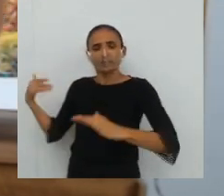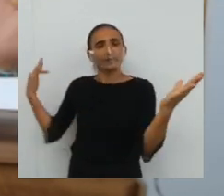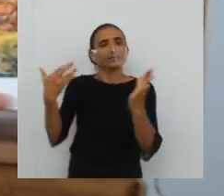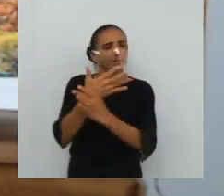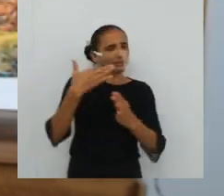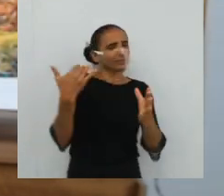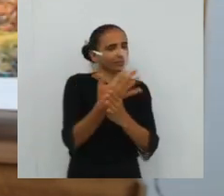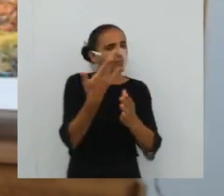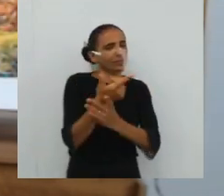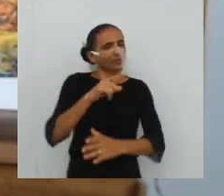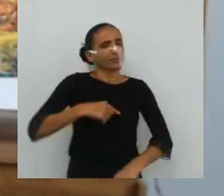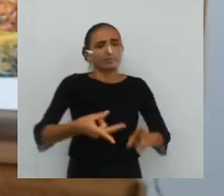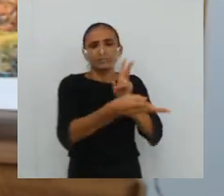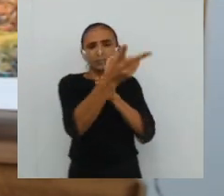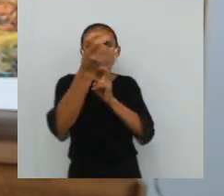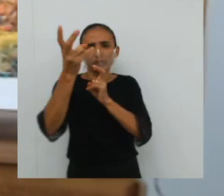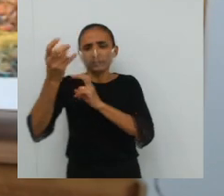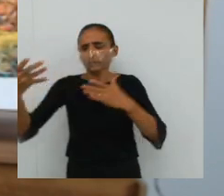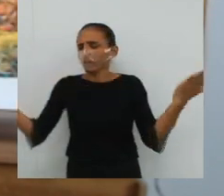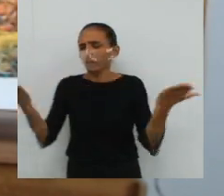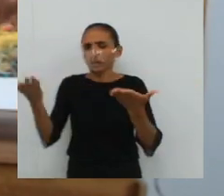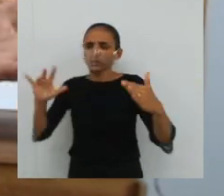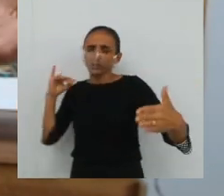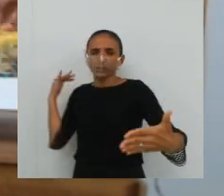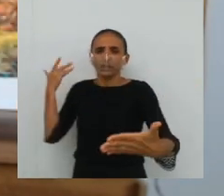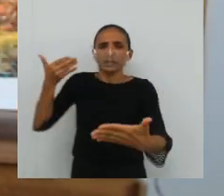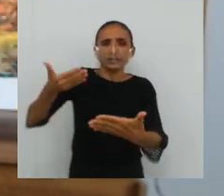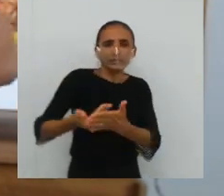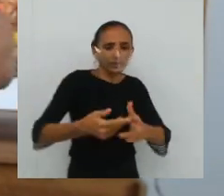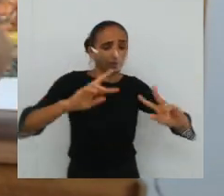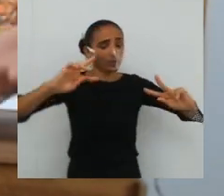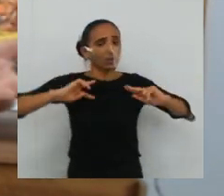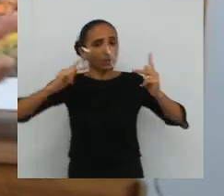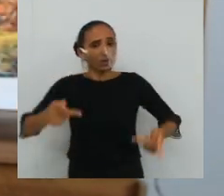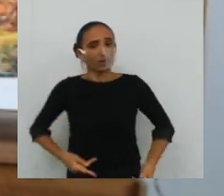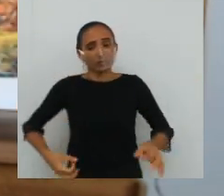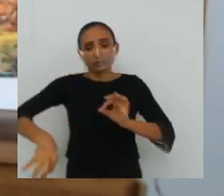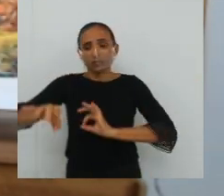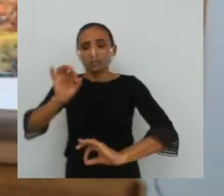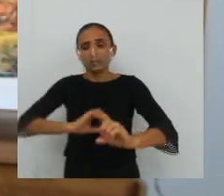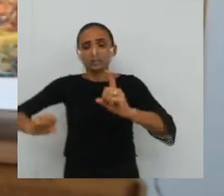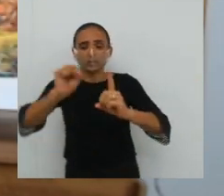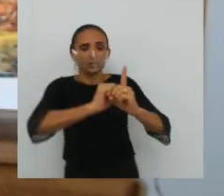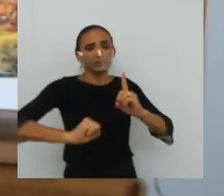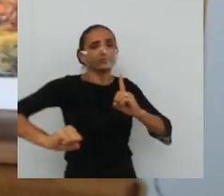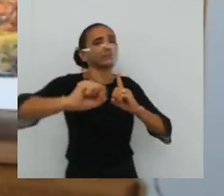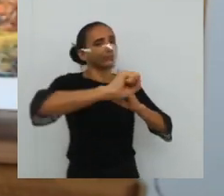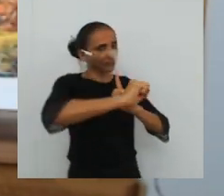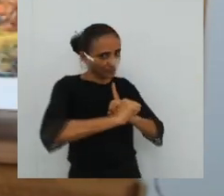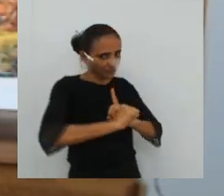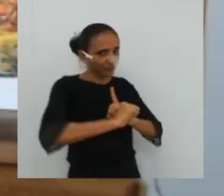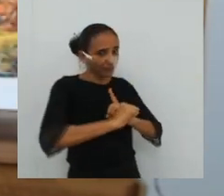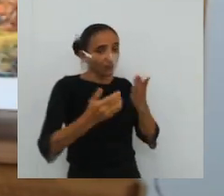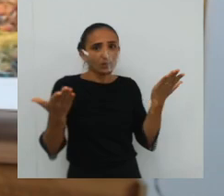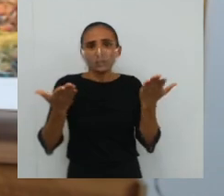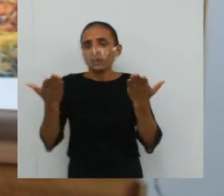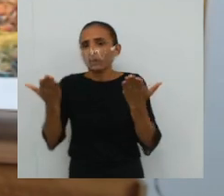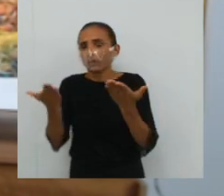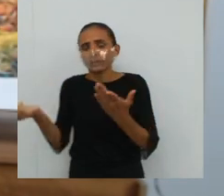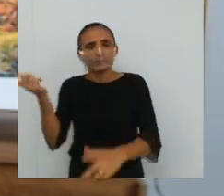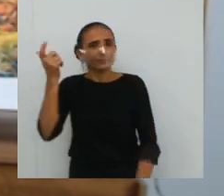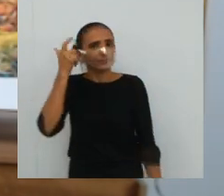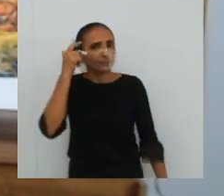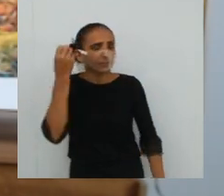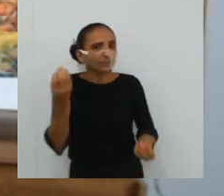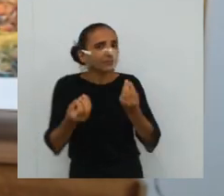nós temos aí o que nós temos até hoje, que é a civilização organizada socialmente. Uma questão da